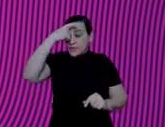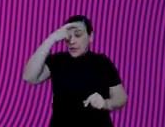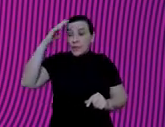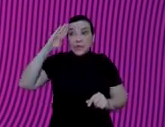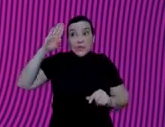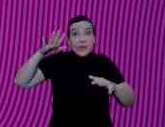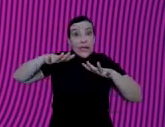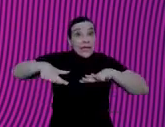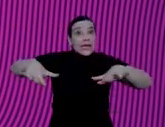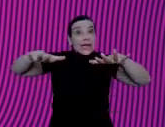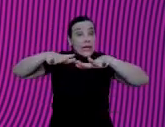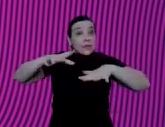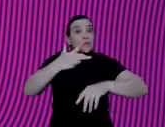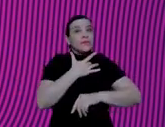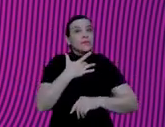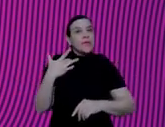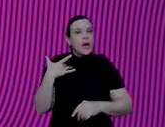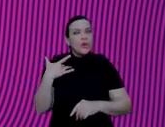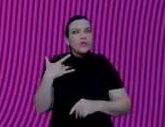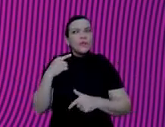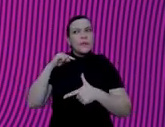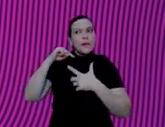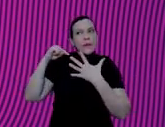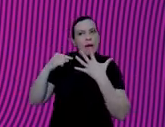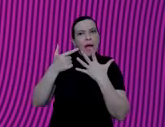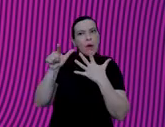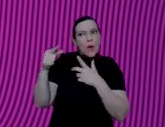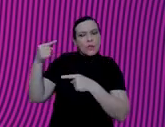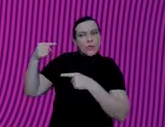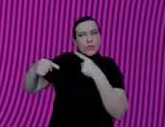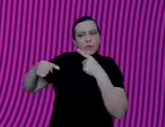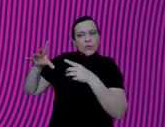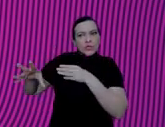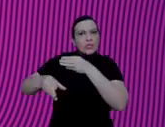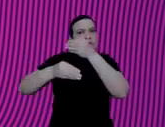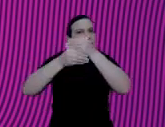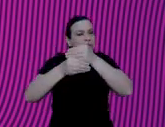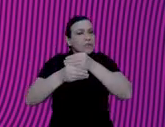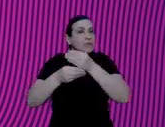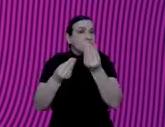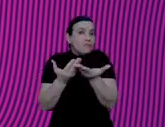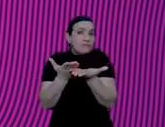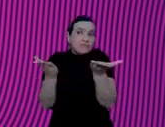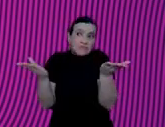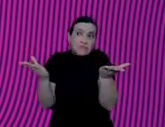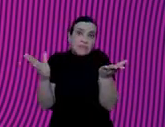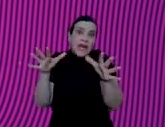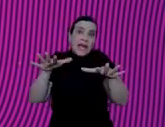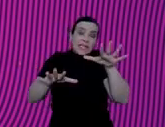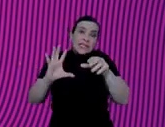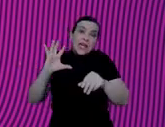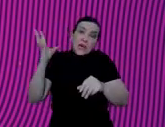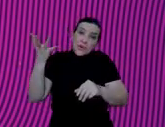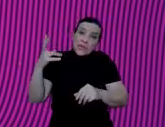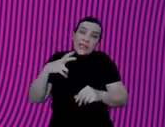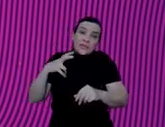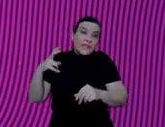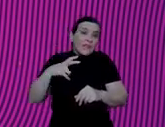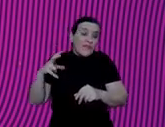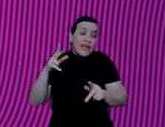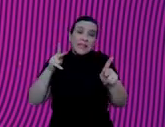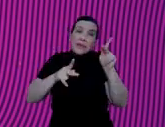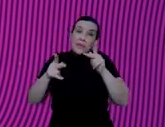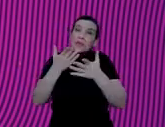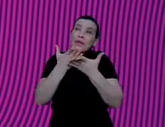outras políticas, com o sofrimento mental que vem bater na porta do clínico, seja na rede pública, seja na rede privada. Nós precisamos